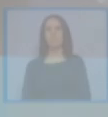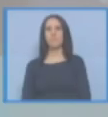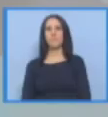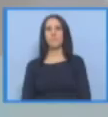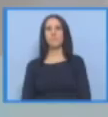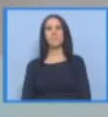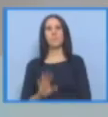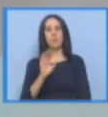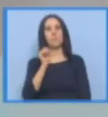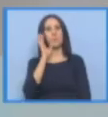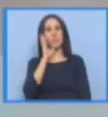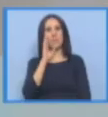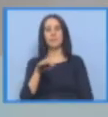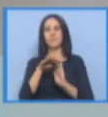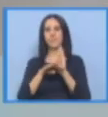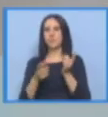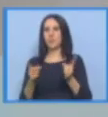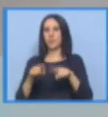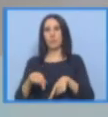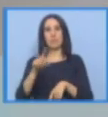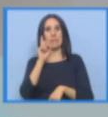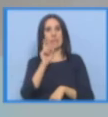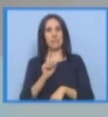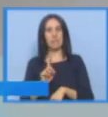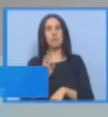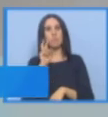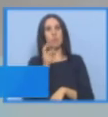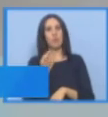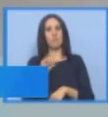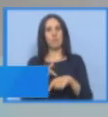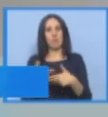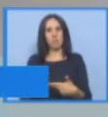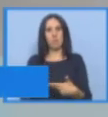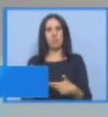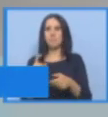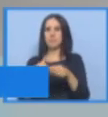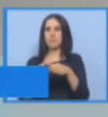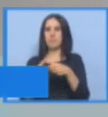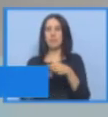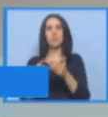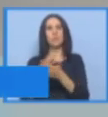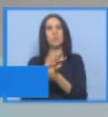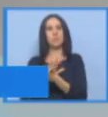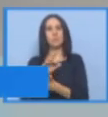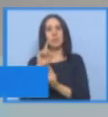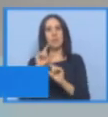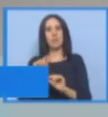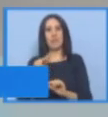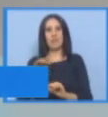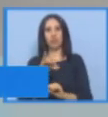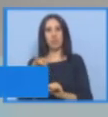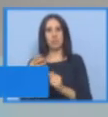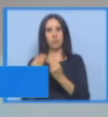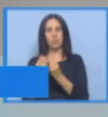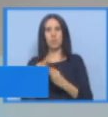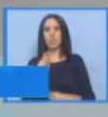Olá, muito boa tarde. Eclésia, novamente consigo neste dia em que olhamos a atualidade em parceria com o jornalismo da Renascença. Está